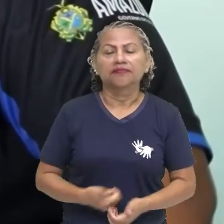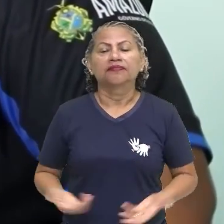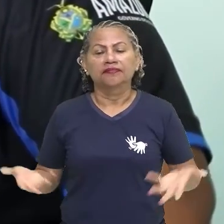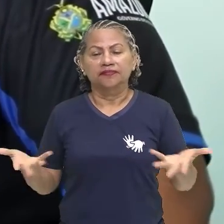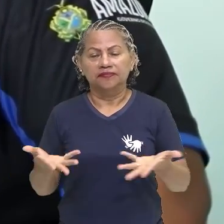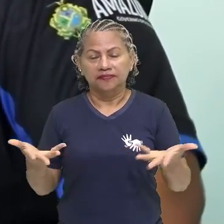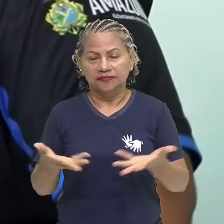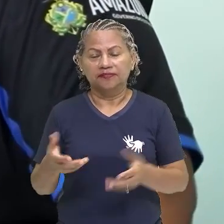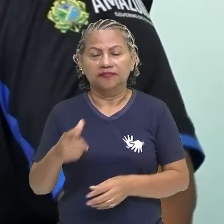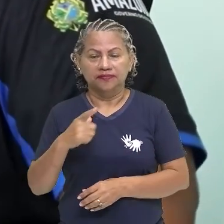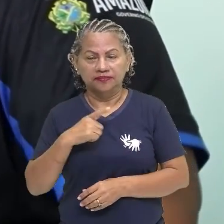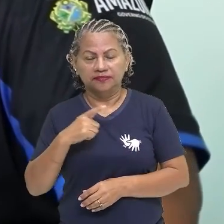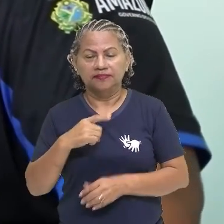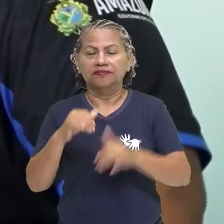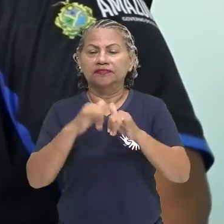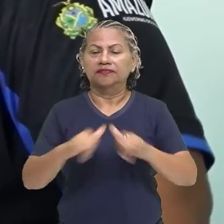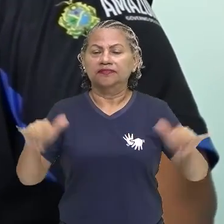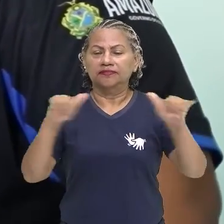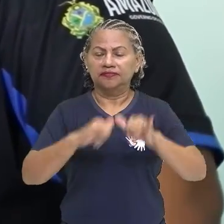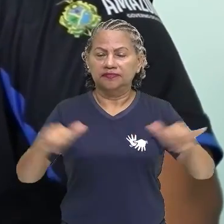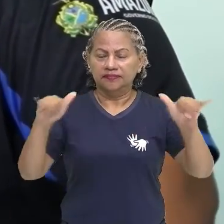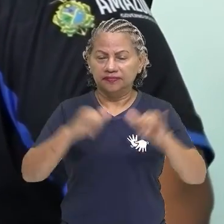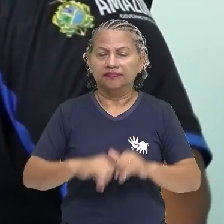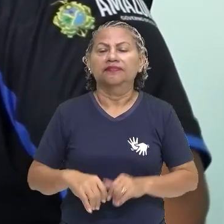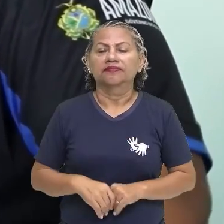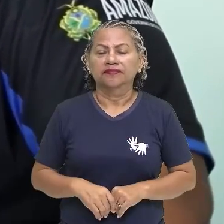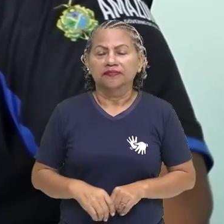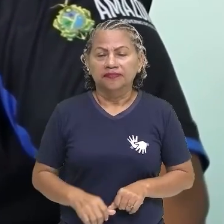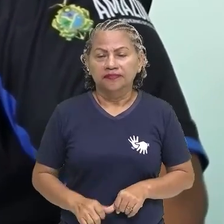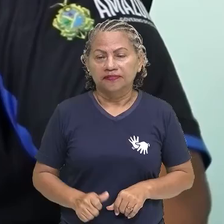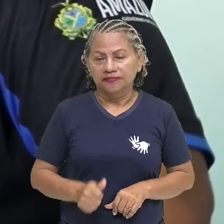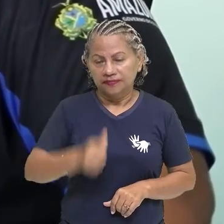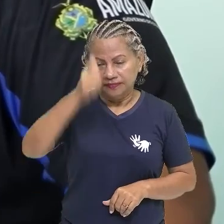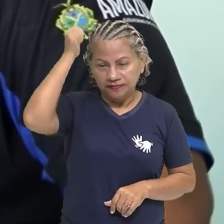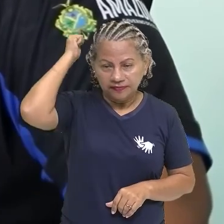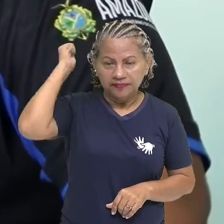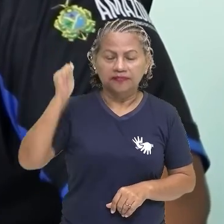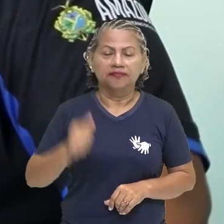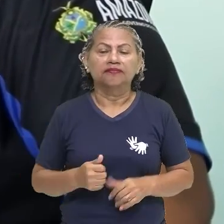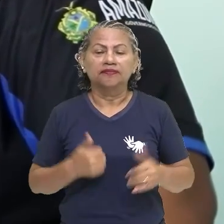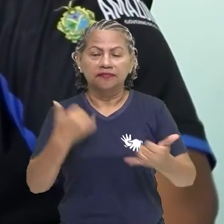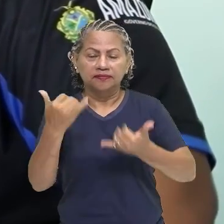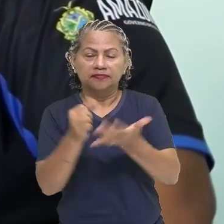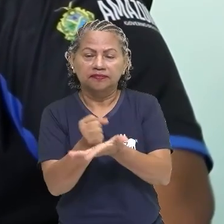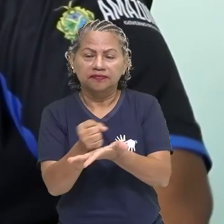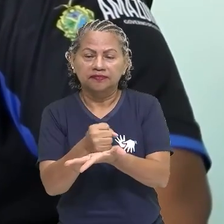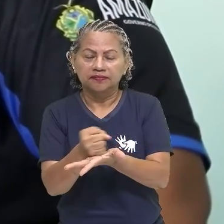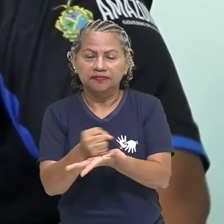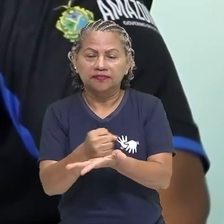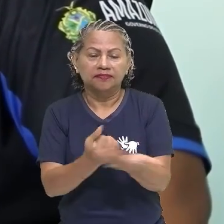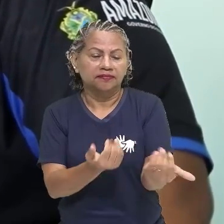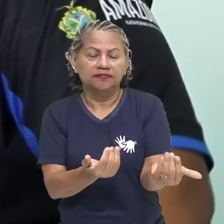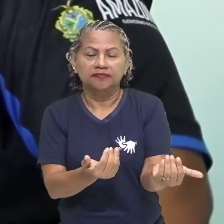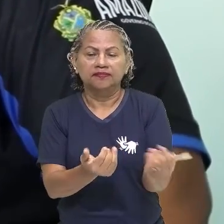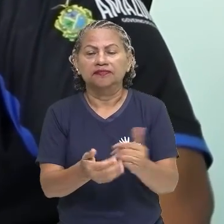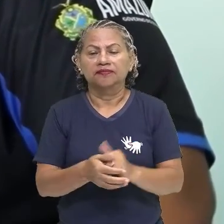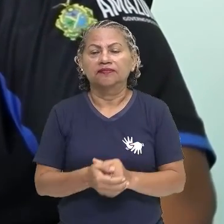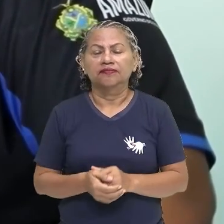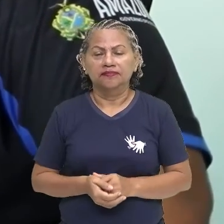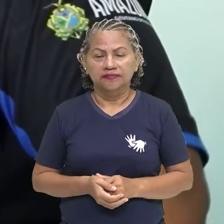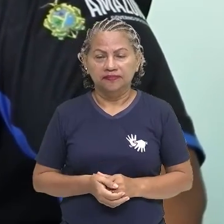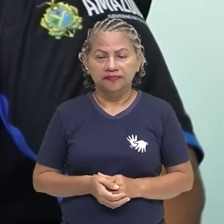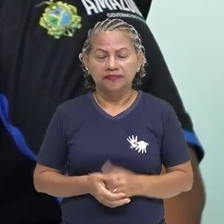lançar agora em fevereiro o Vestibular Gamer, que é um vestibular voltado para essa galera dos games, para quem quer